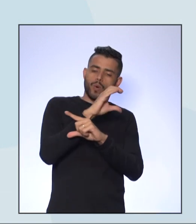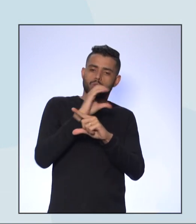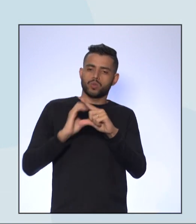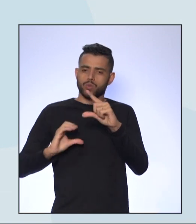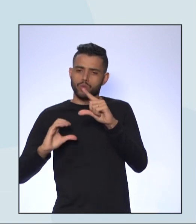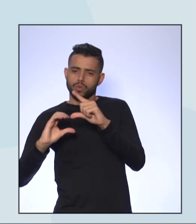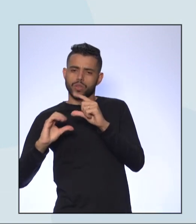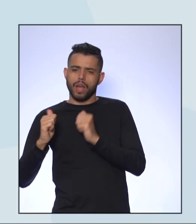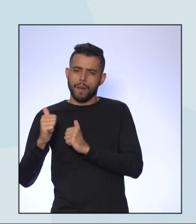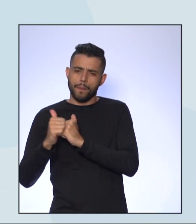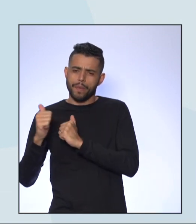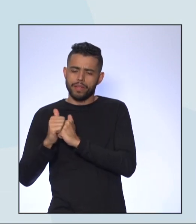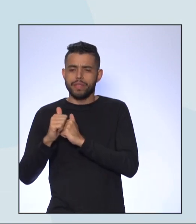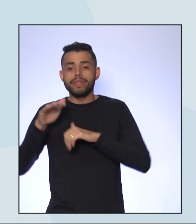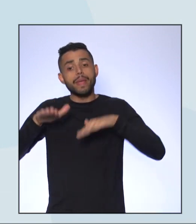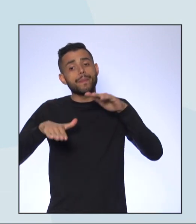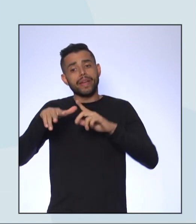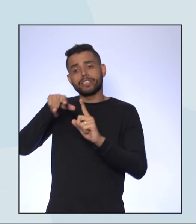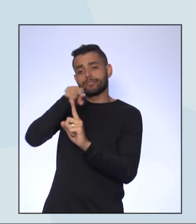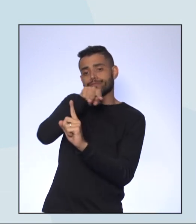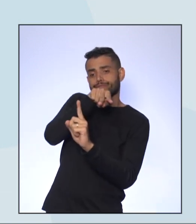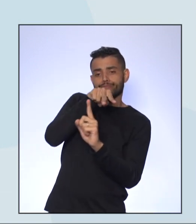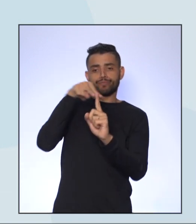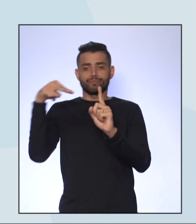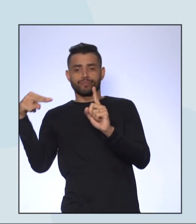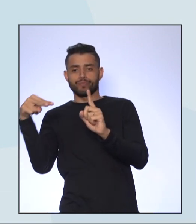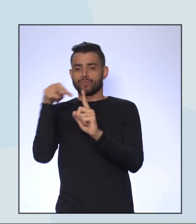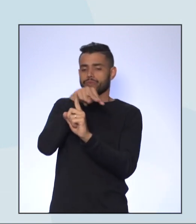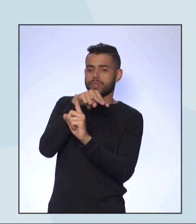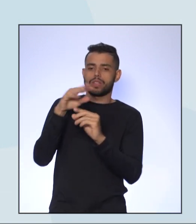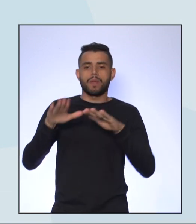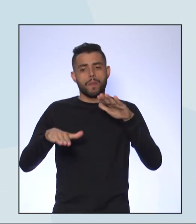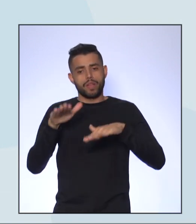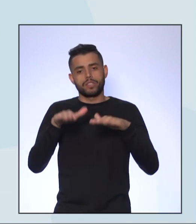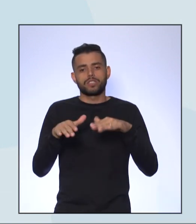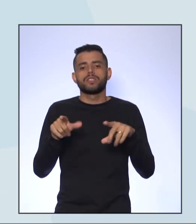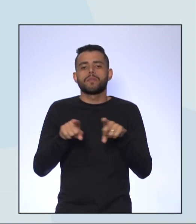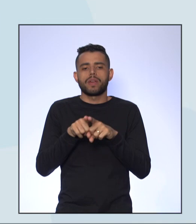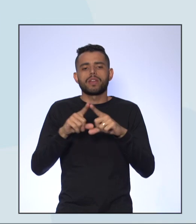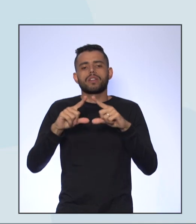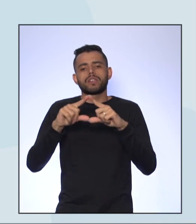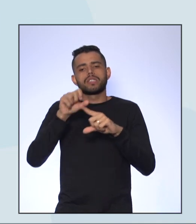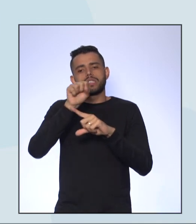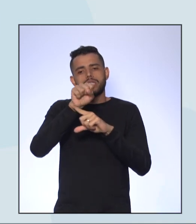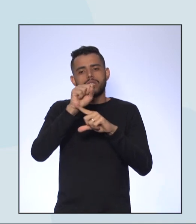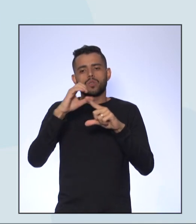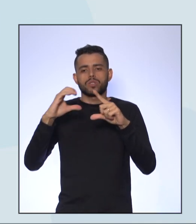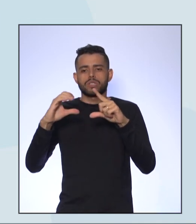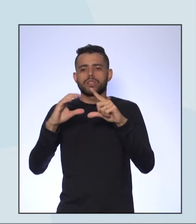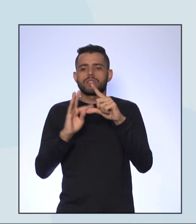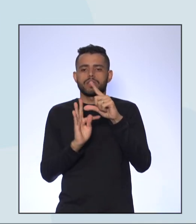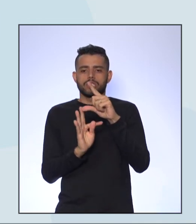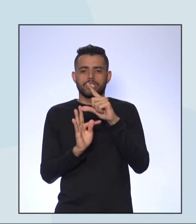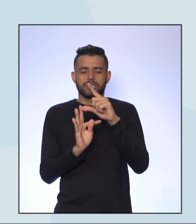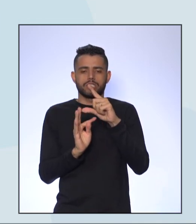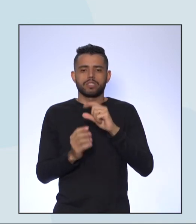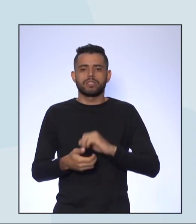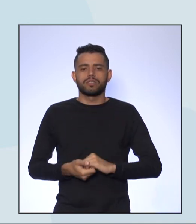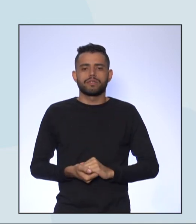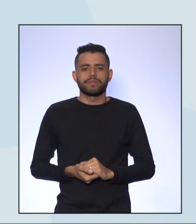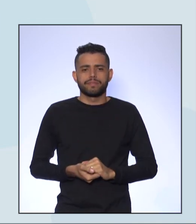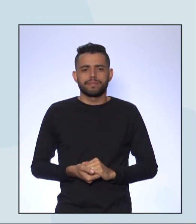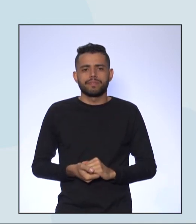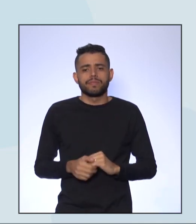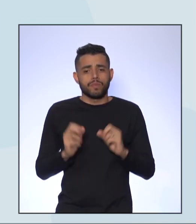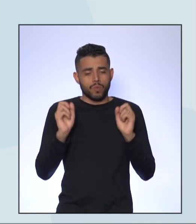para quem eu olho, certo? E tem também seno, cosseno e tangente.